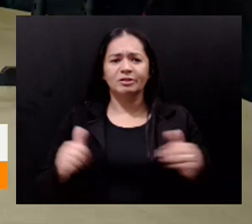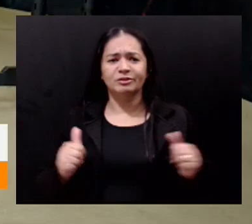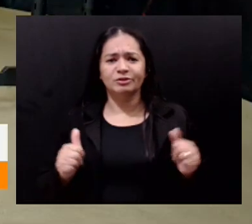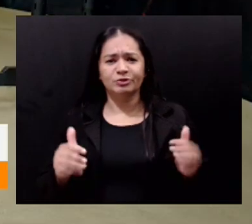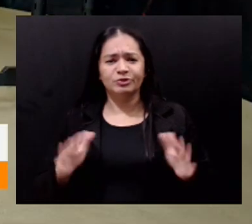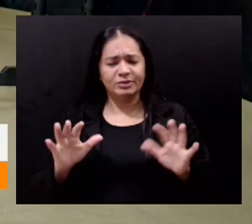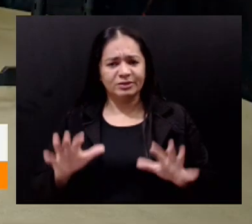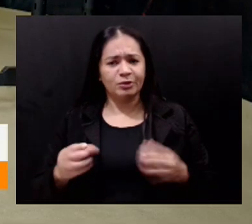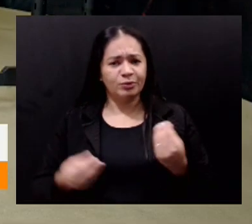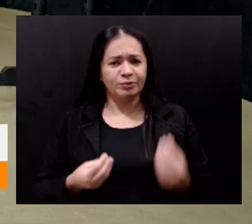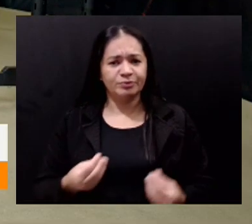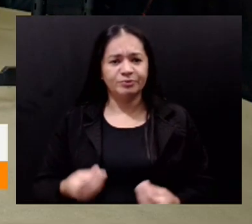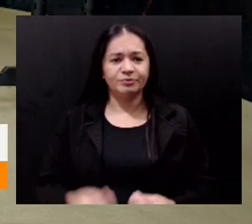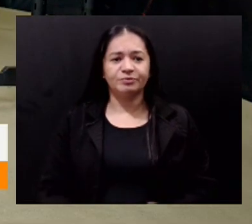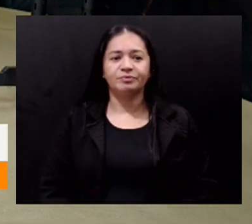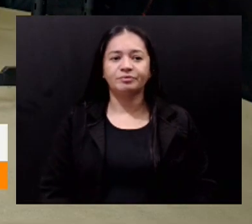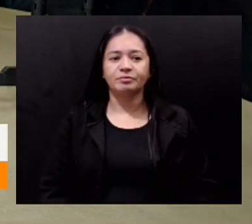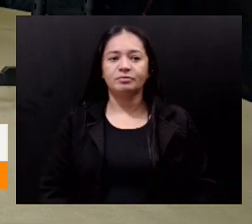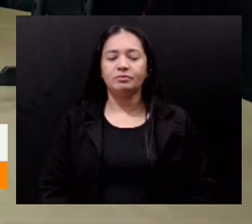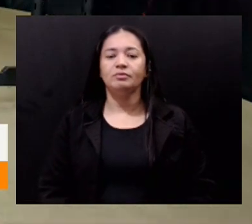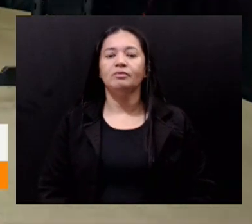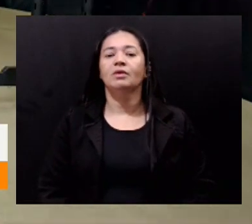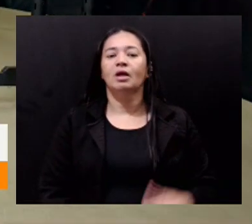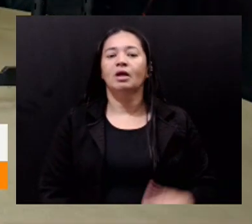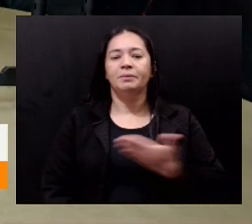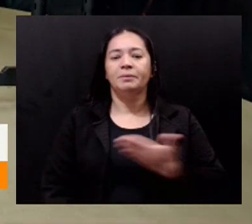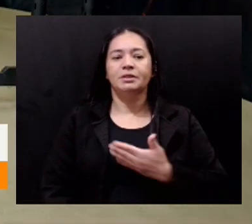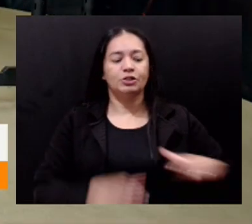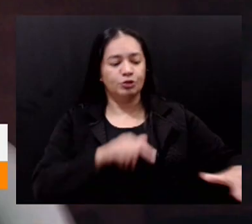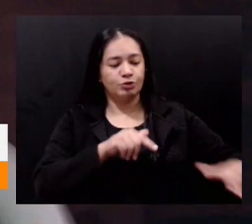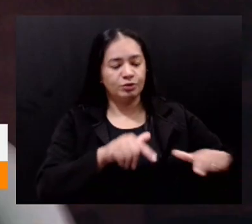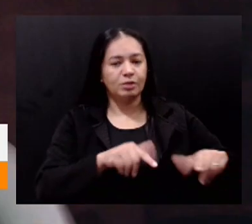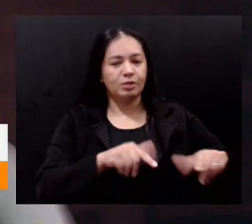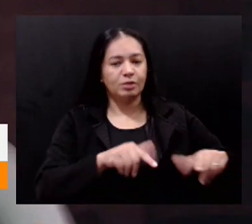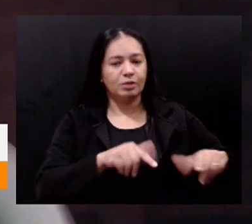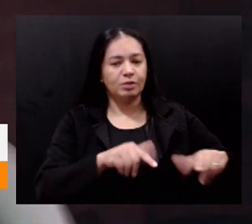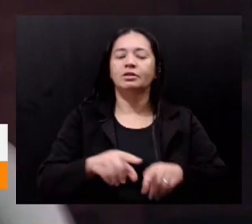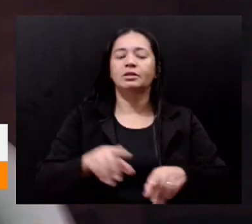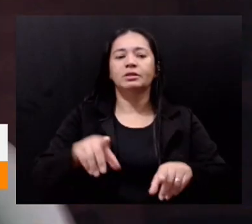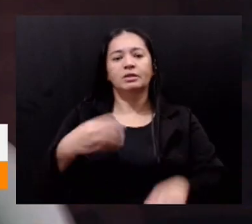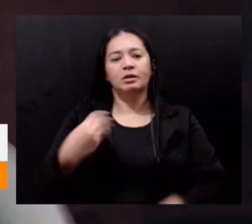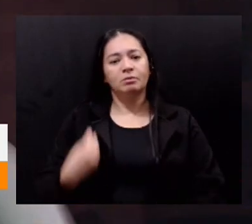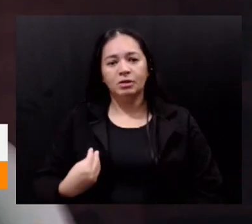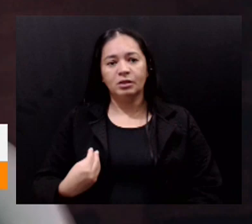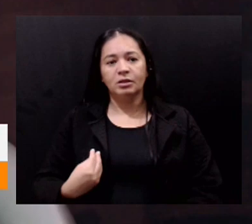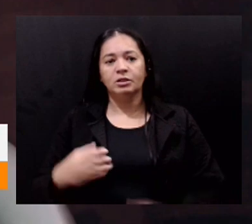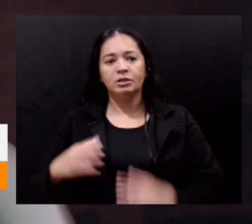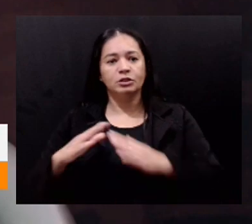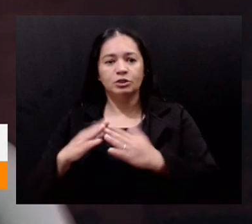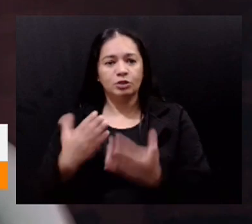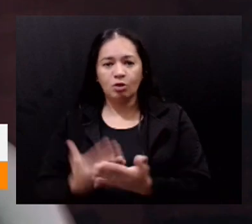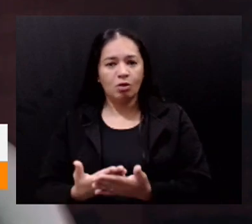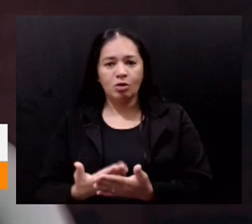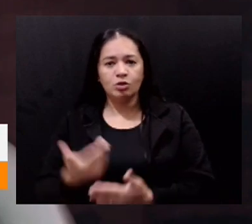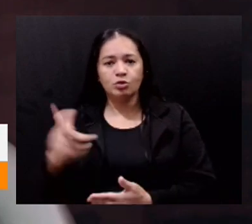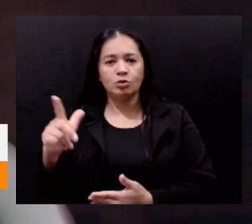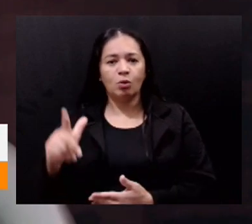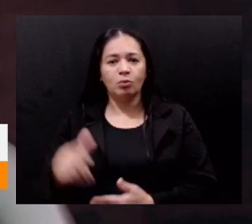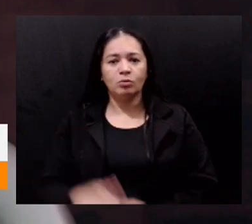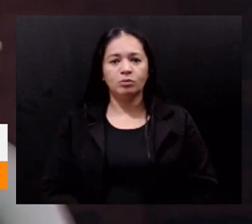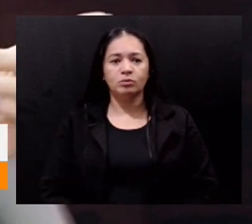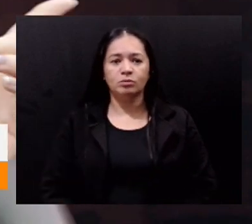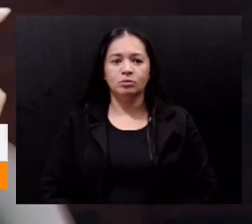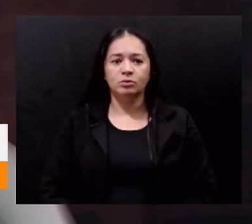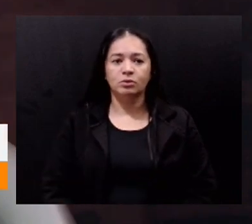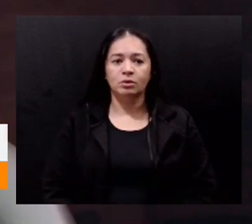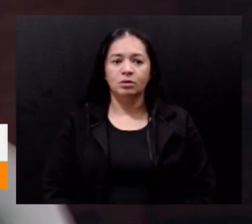existe tanto no trabalho quanto na sua amizade de tempos de escola e Uhum. outros caminhos, tá? Porque a